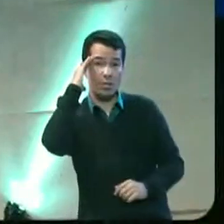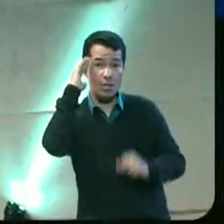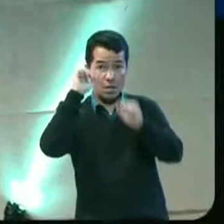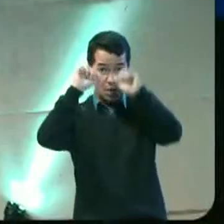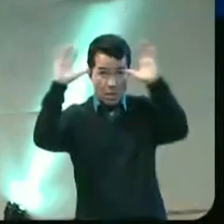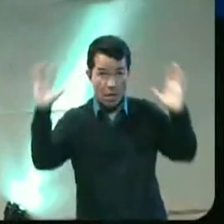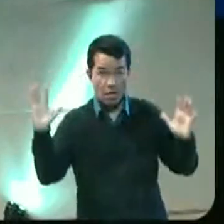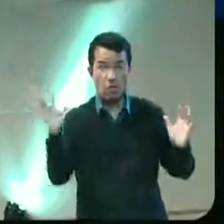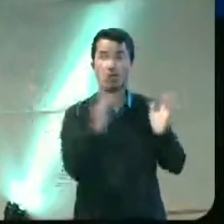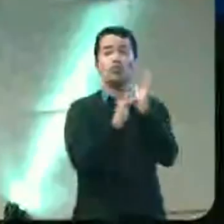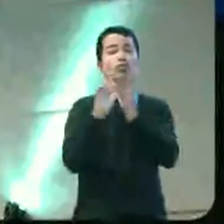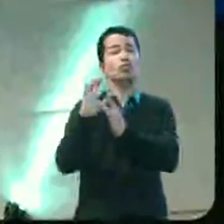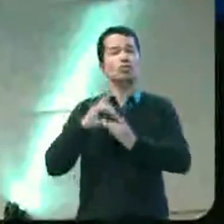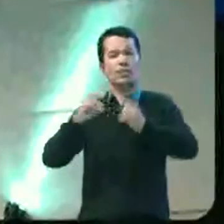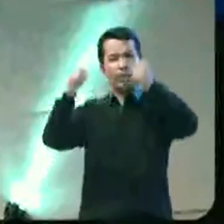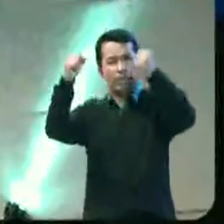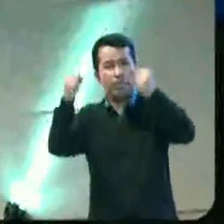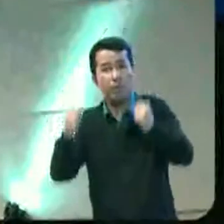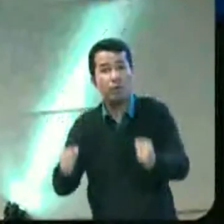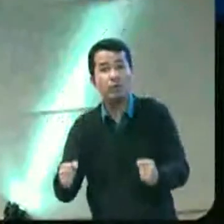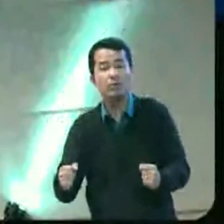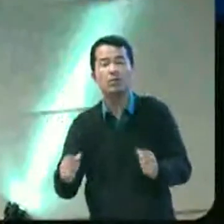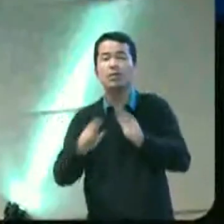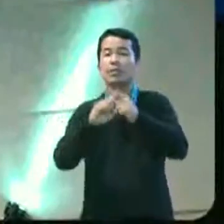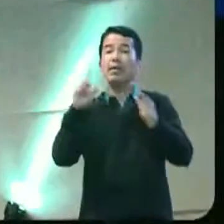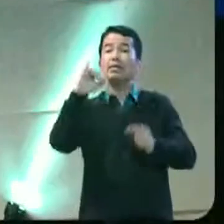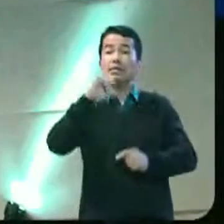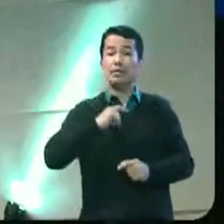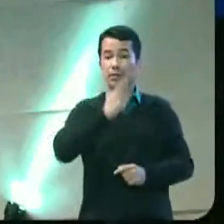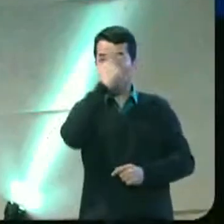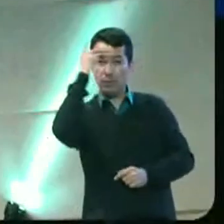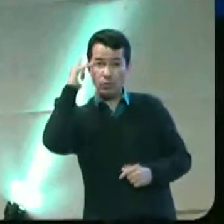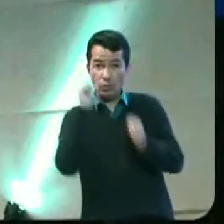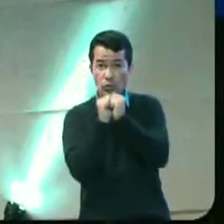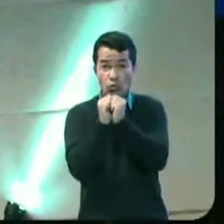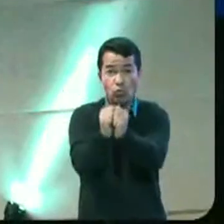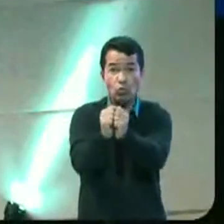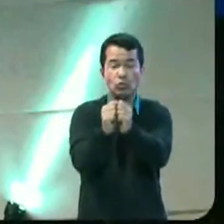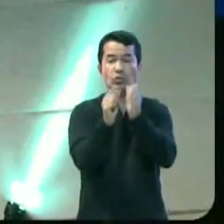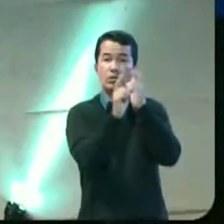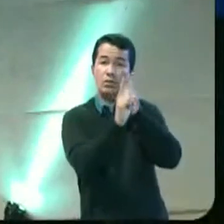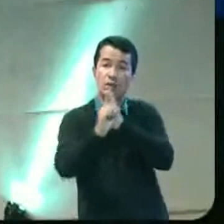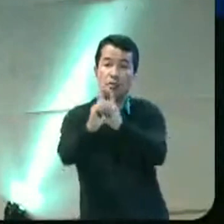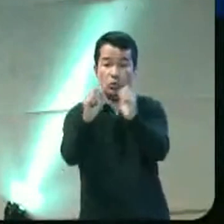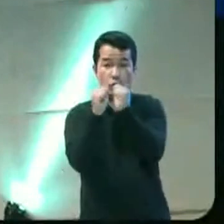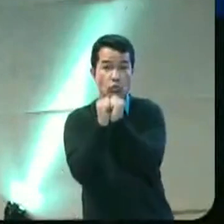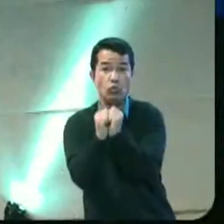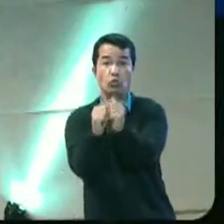mas que estando perto dele, eles estavam seguros.